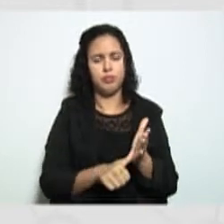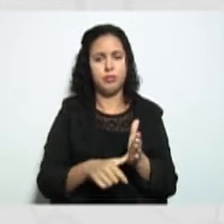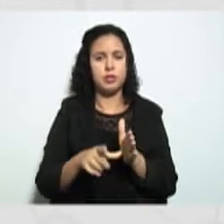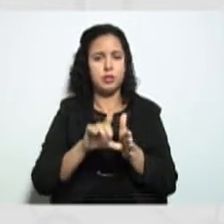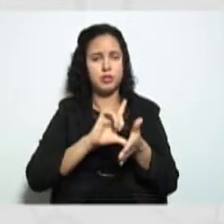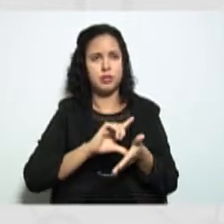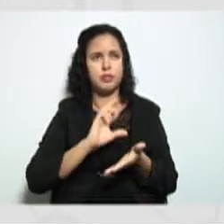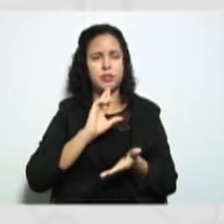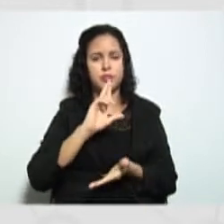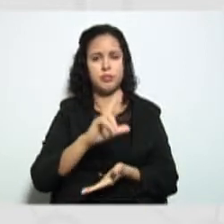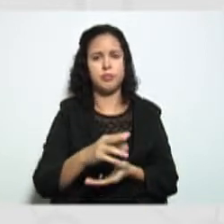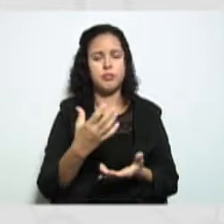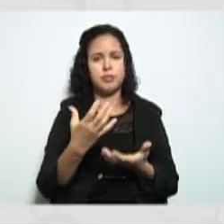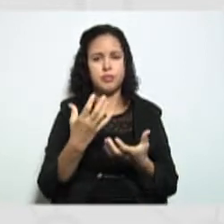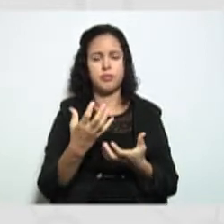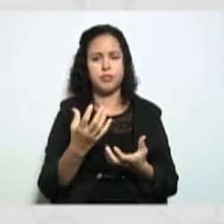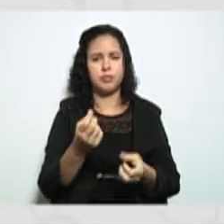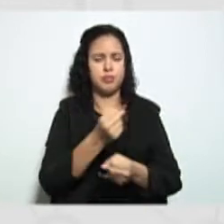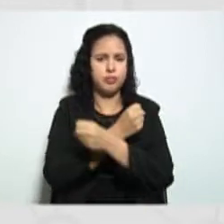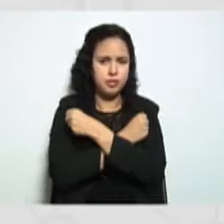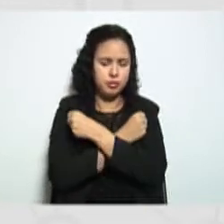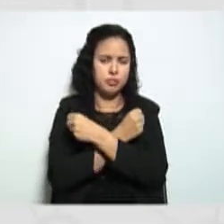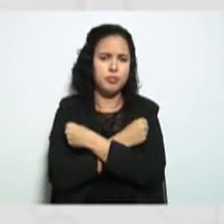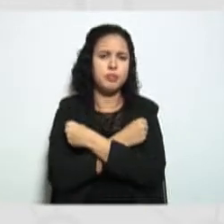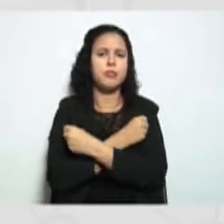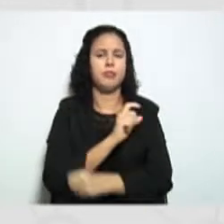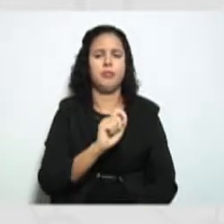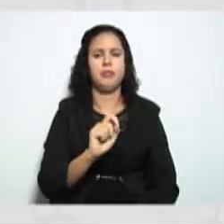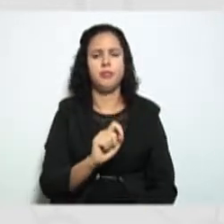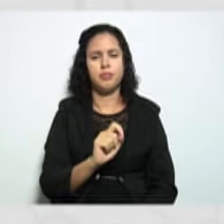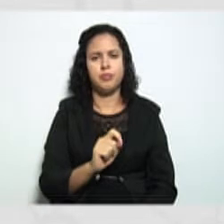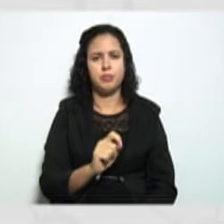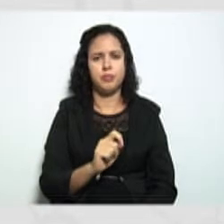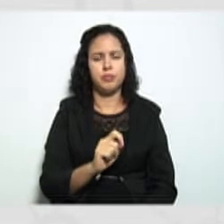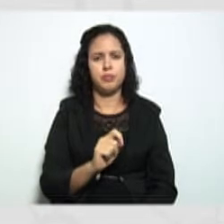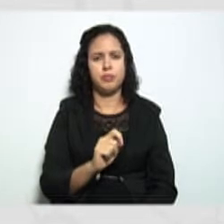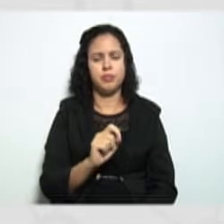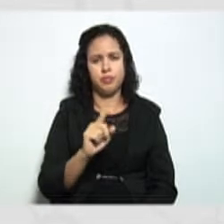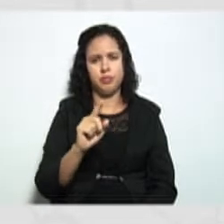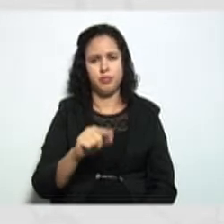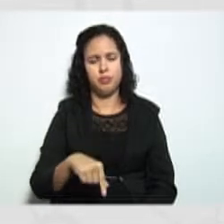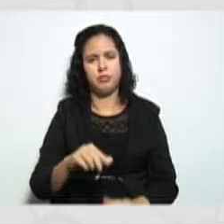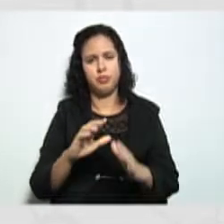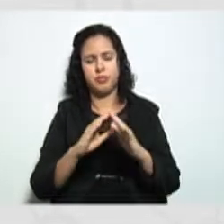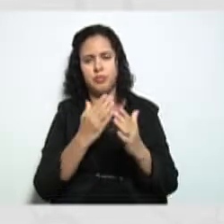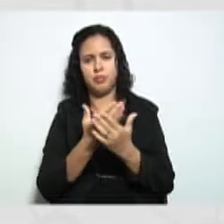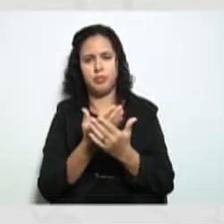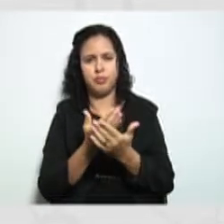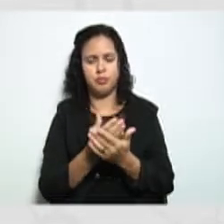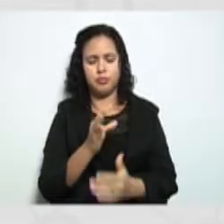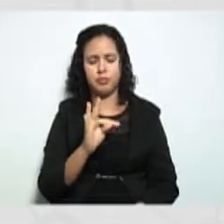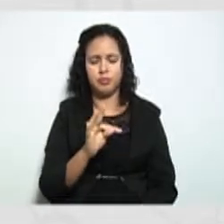de responder, eu quero mandar um abraço também para o pessoal de Tubarão, Santa Rosa.